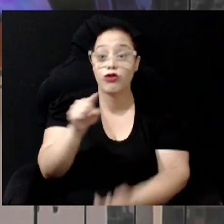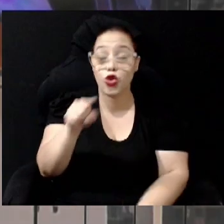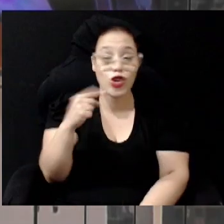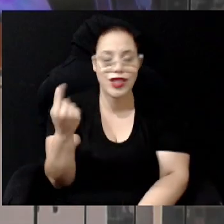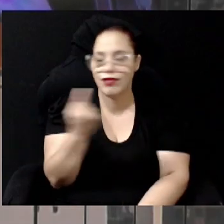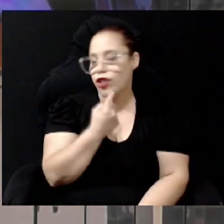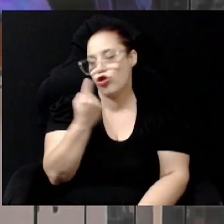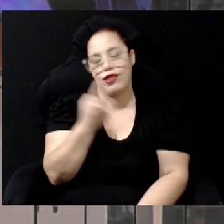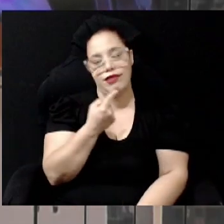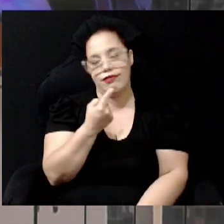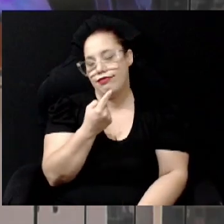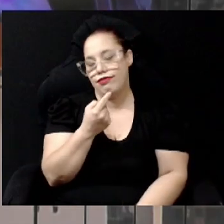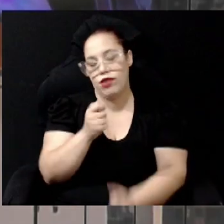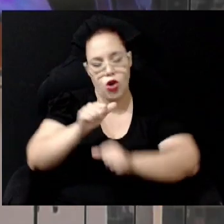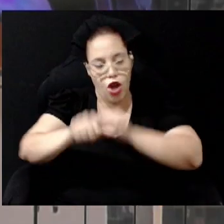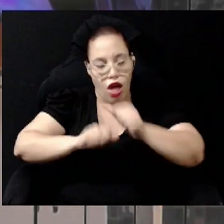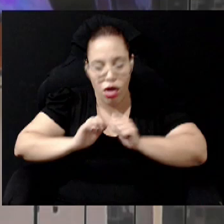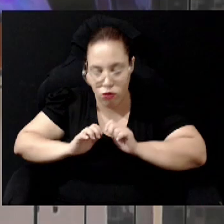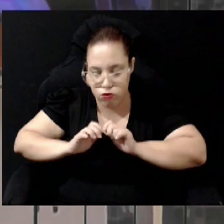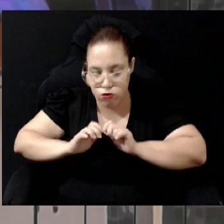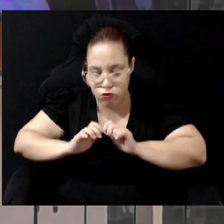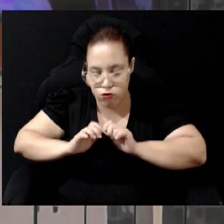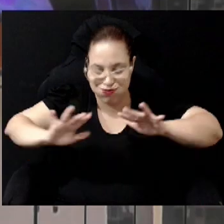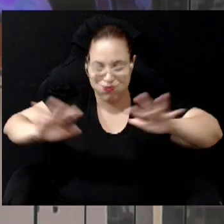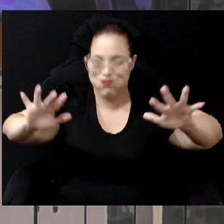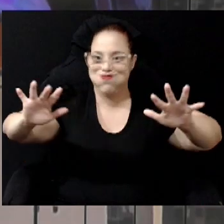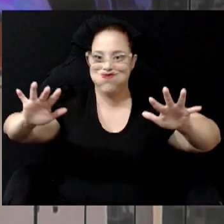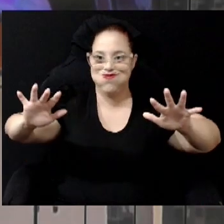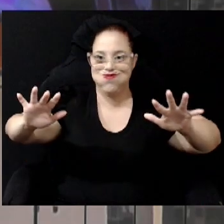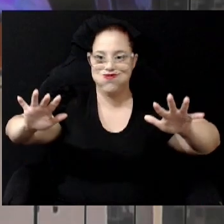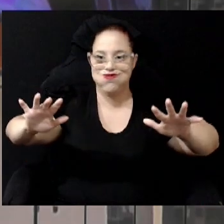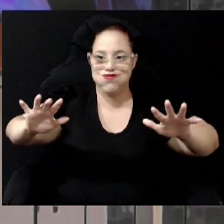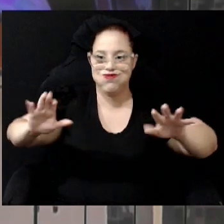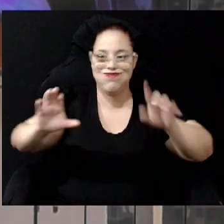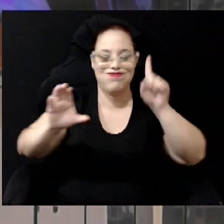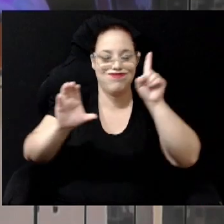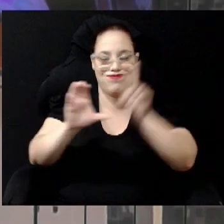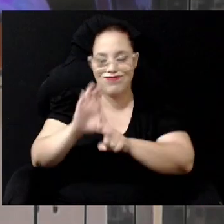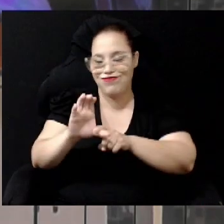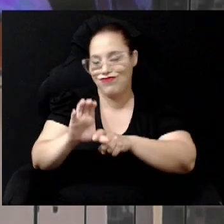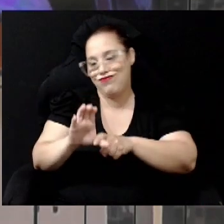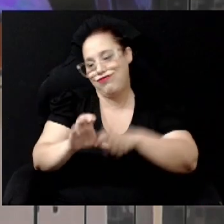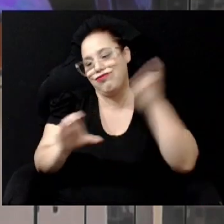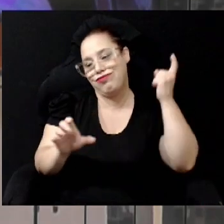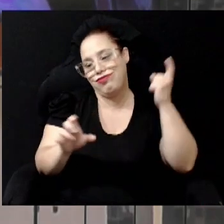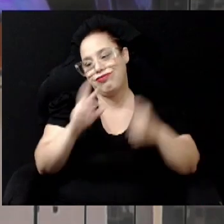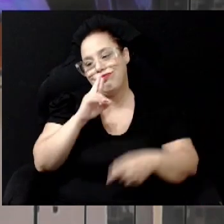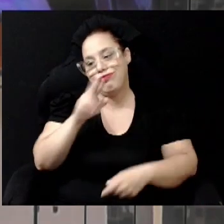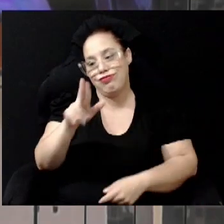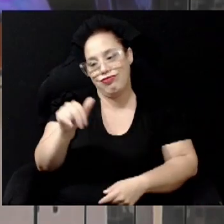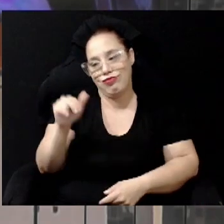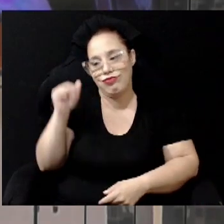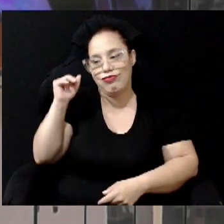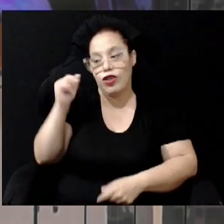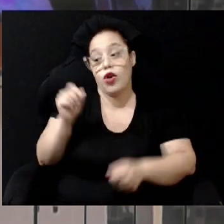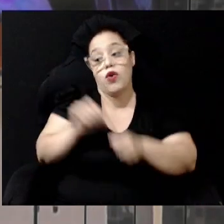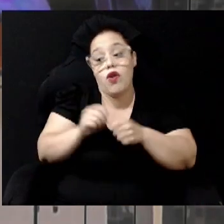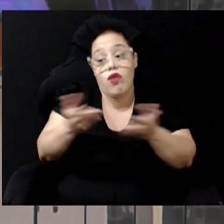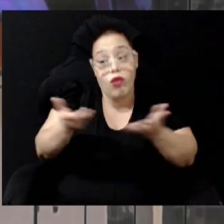de transformação muito interessante, independente do resultado, que a gente nunca vai saber, né? Mas a gente precisa fazer alguma coisa, né,